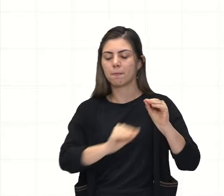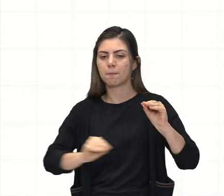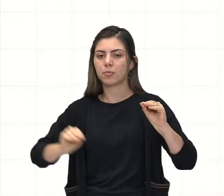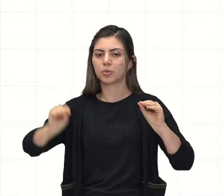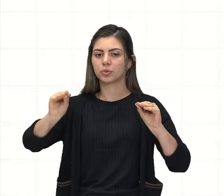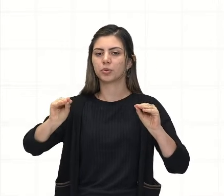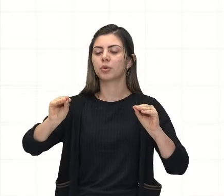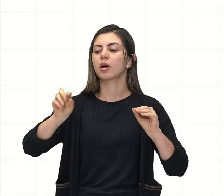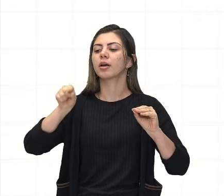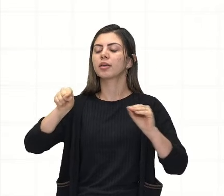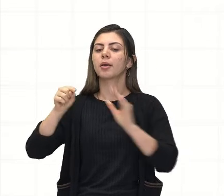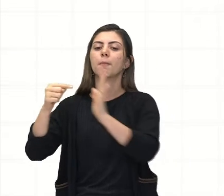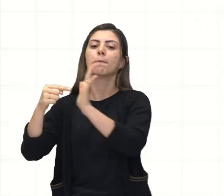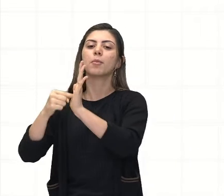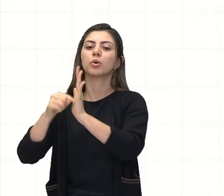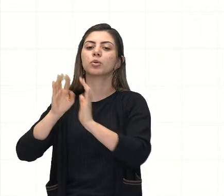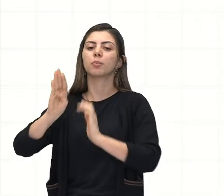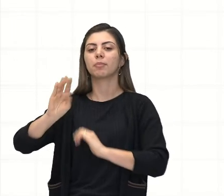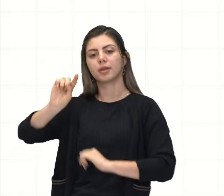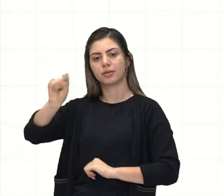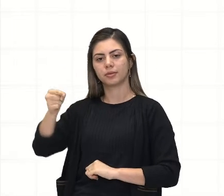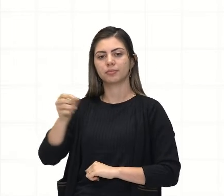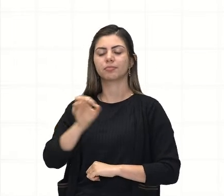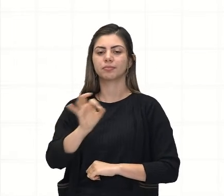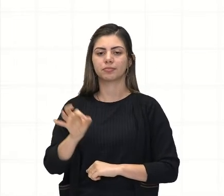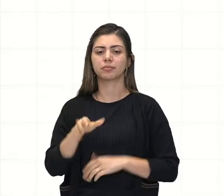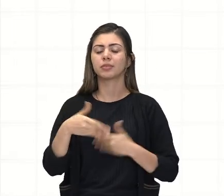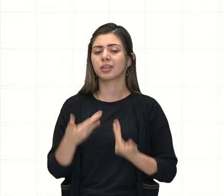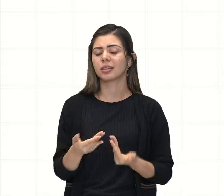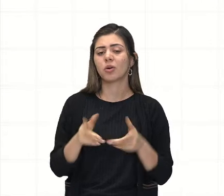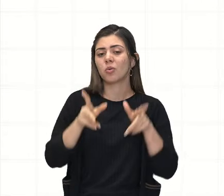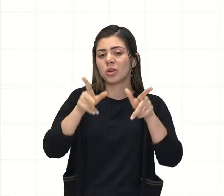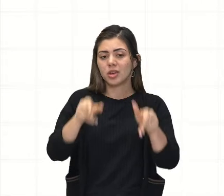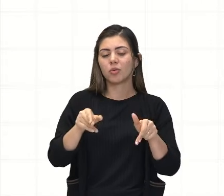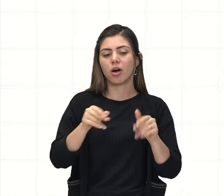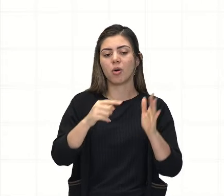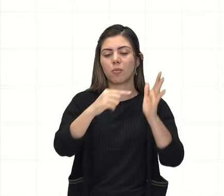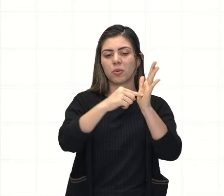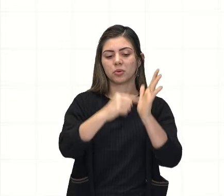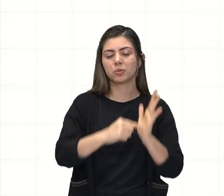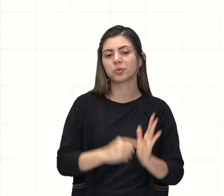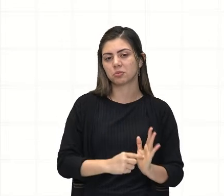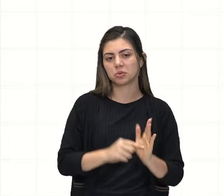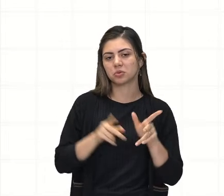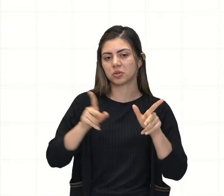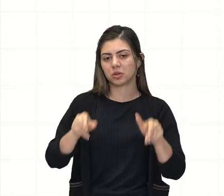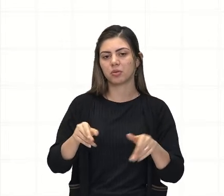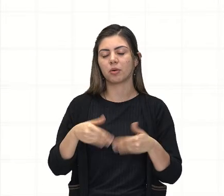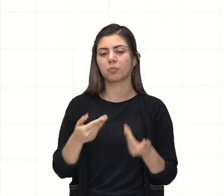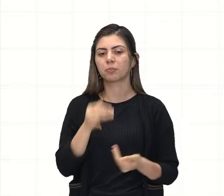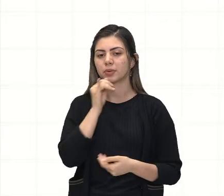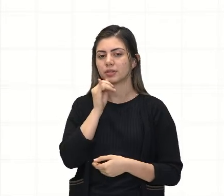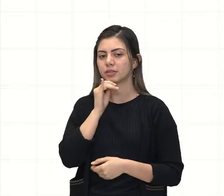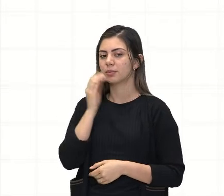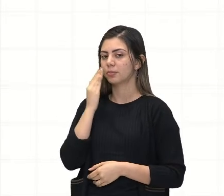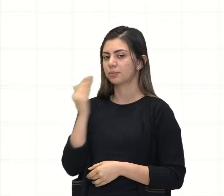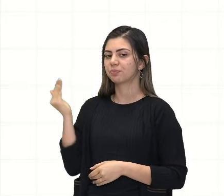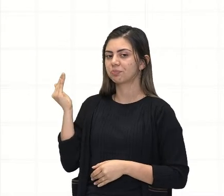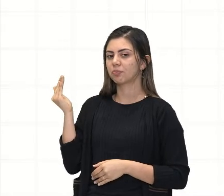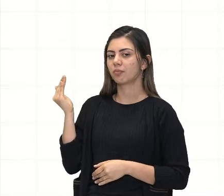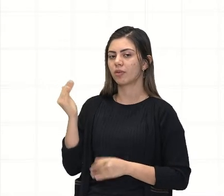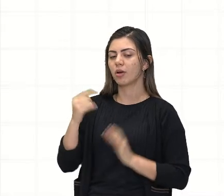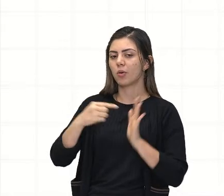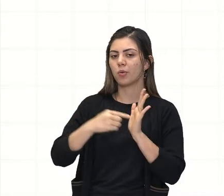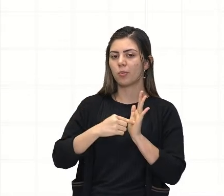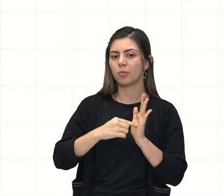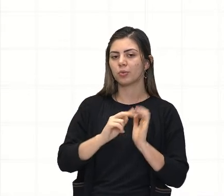B'. E isso vai acontecer com todos os pontos. O H estava aqui, ele vai se movimentar,